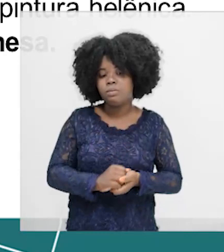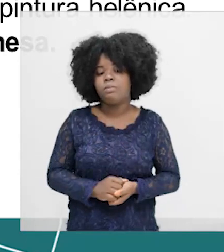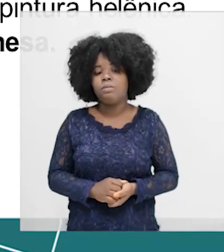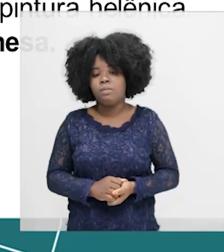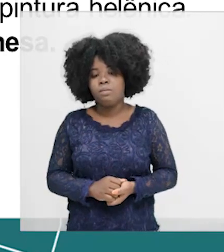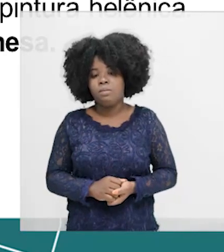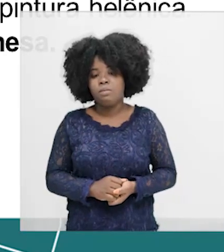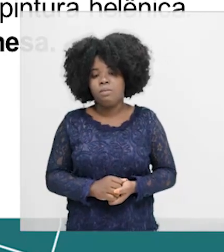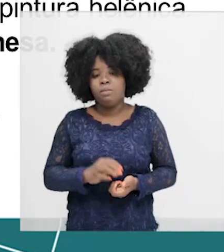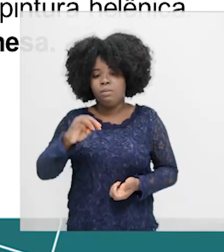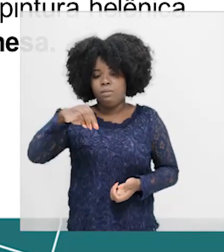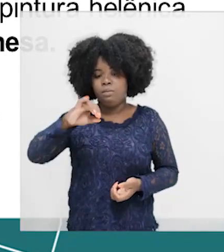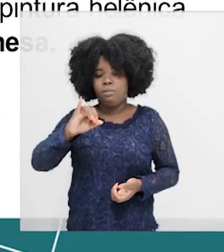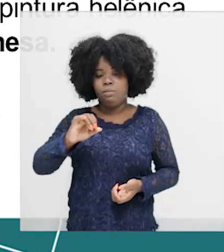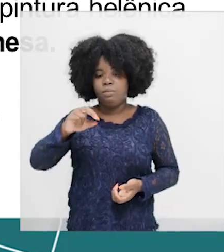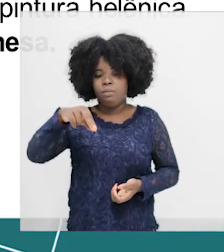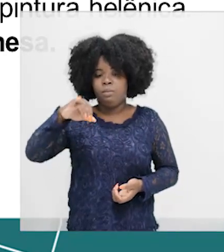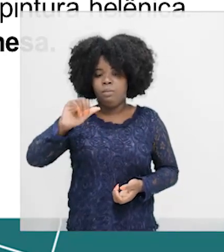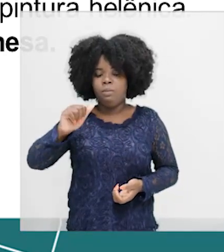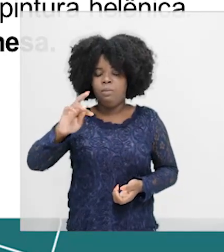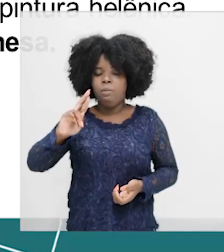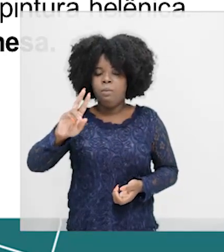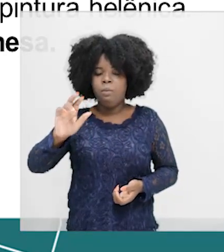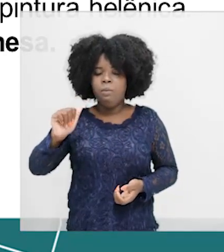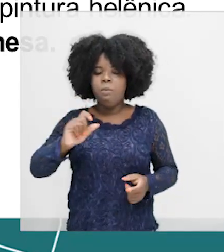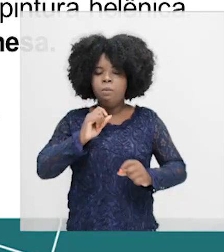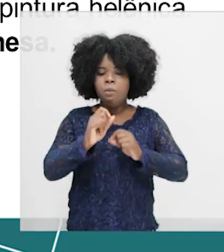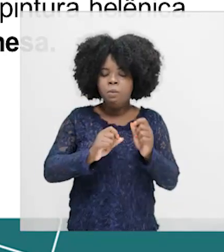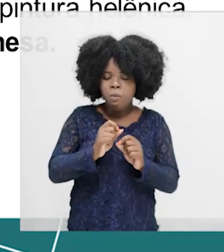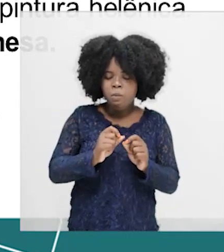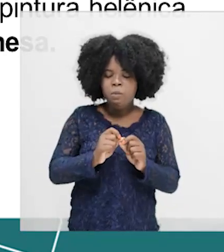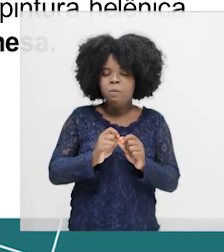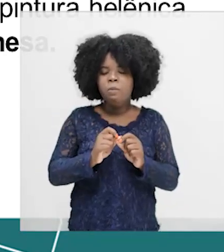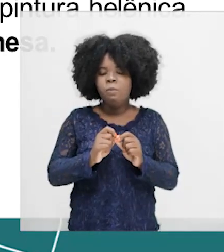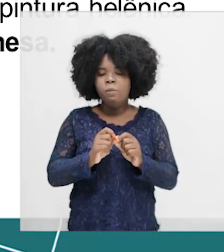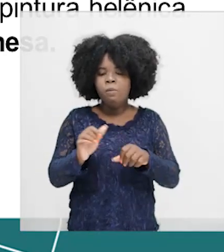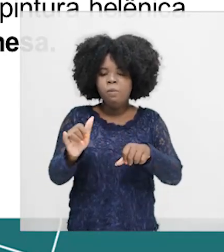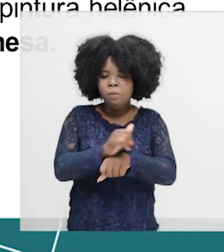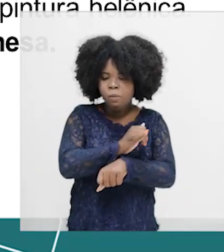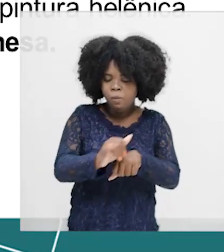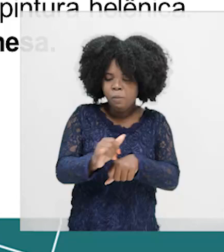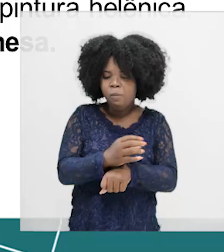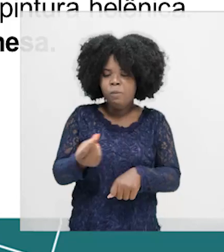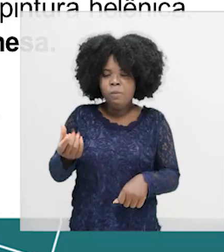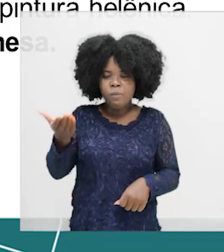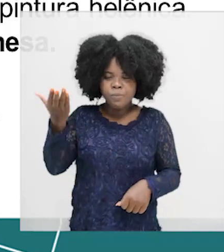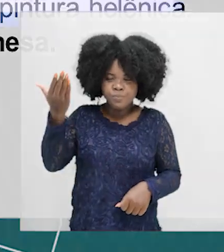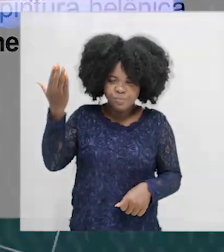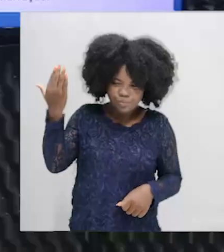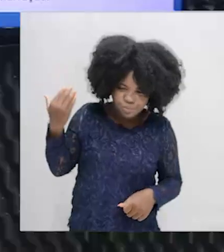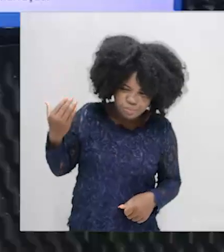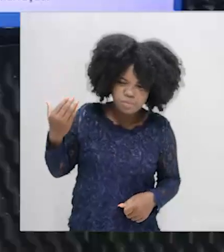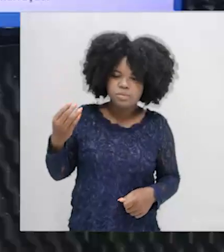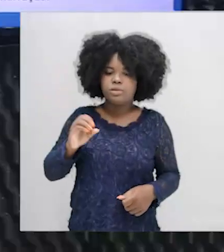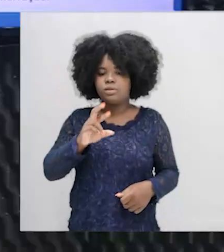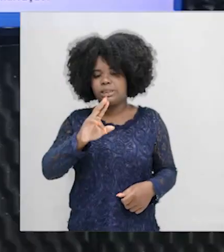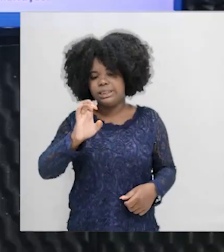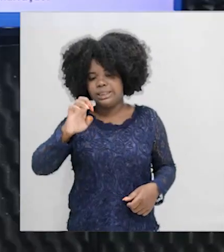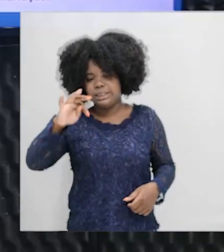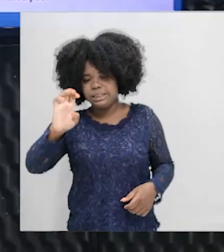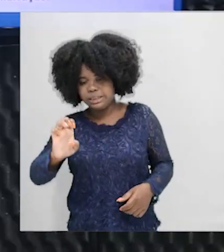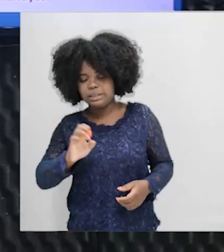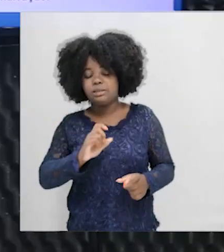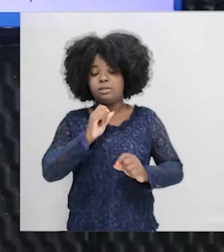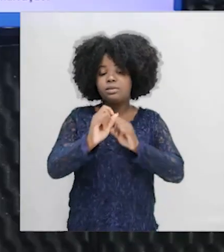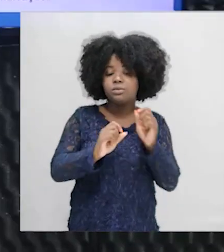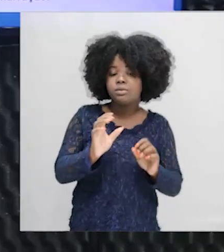afrescos e miniaturas, já explicar para vocês. O afresco é uma técnica que vem desde o Ocidente, vai para o Oriente, fica nesse vai e vem, onde